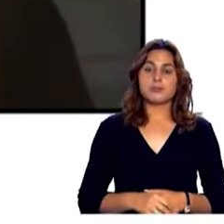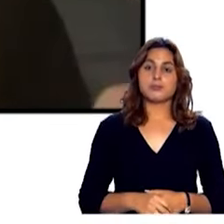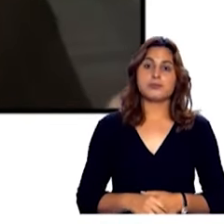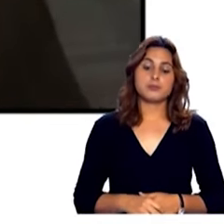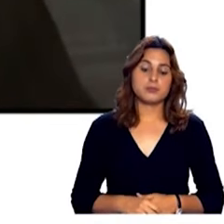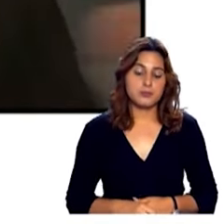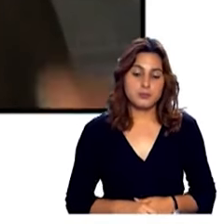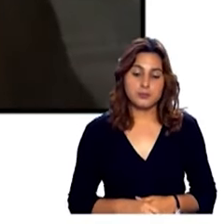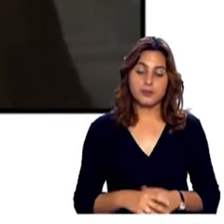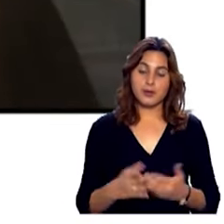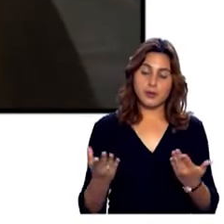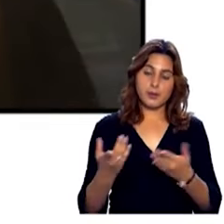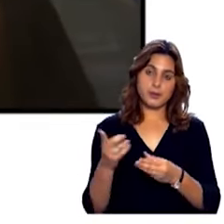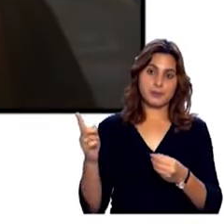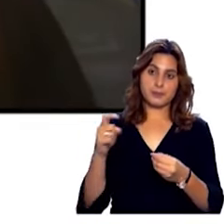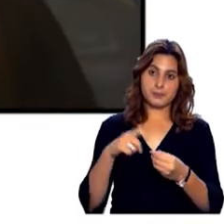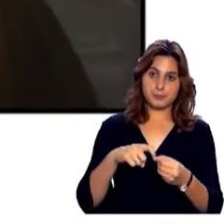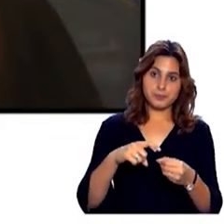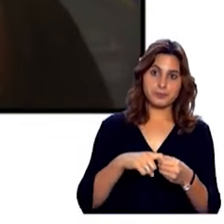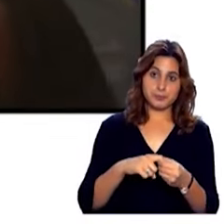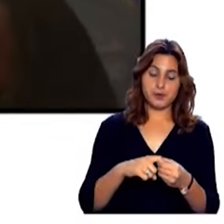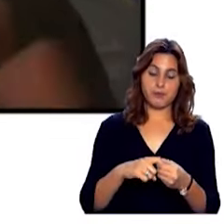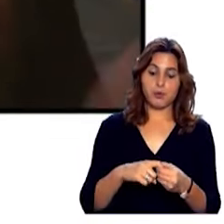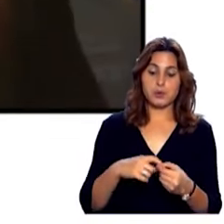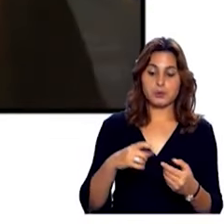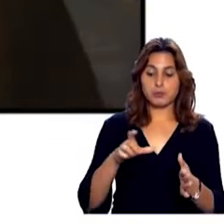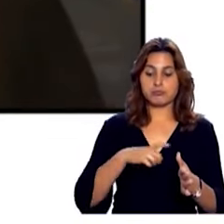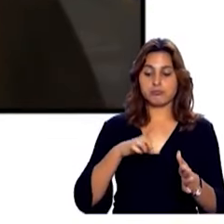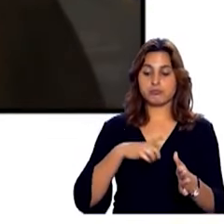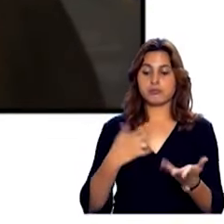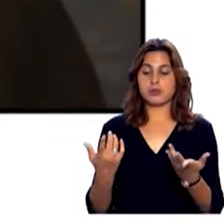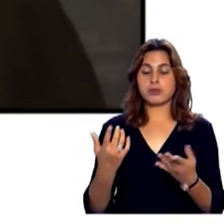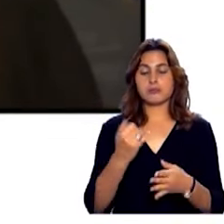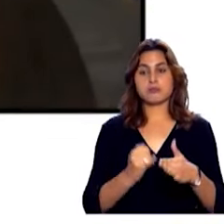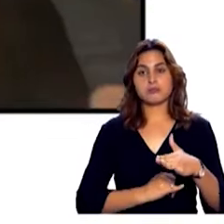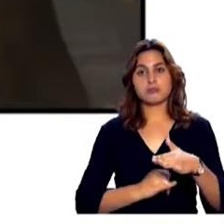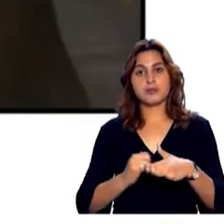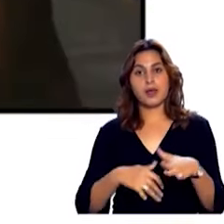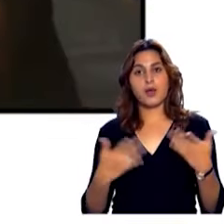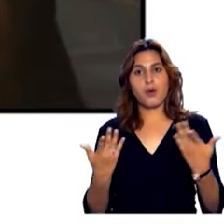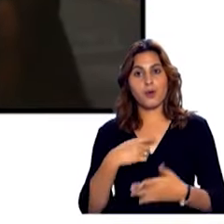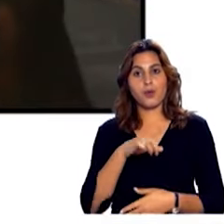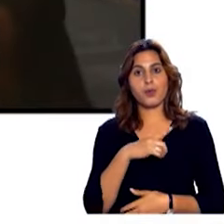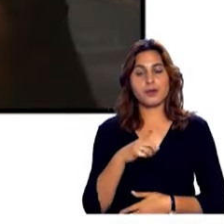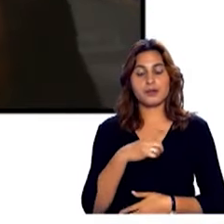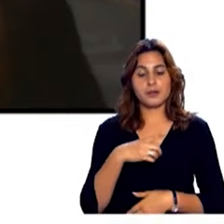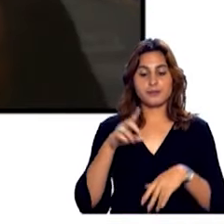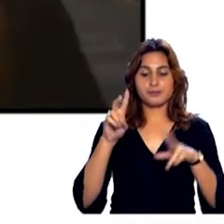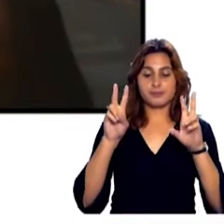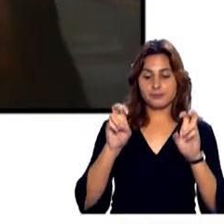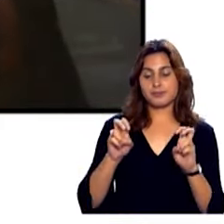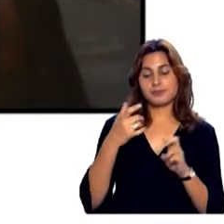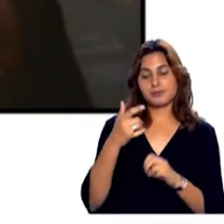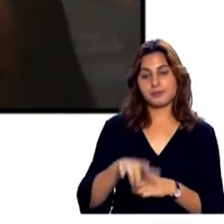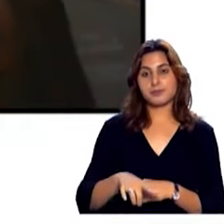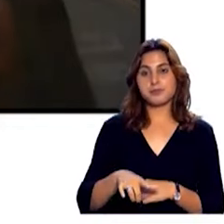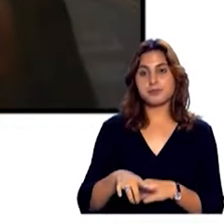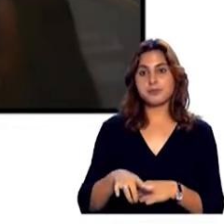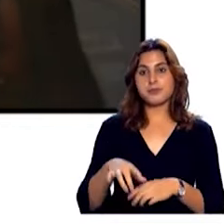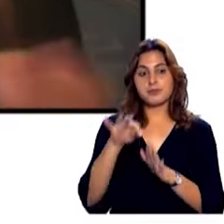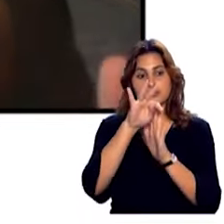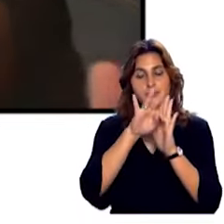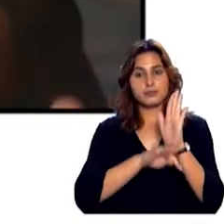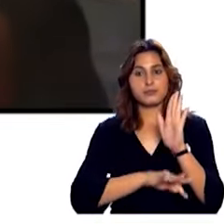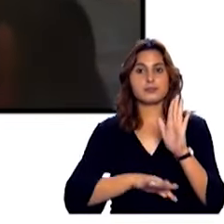voltou a encampar essa expressão jurisprudência dominante nós temos agora essa expressão de novo no texto da nossa